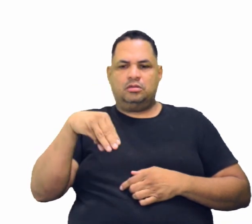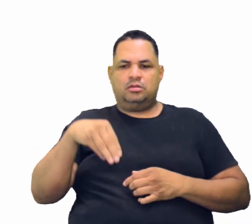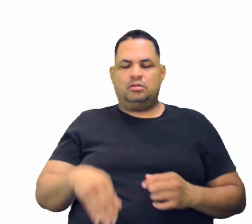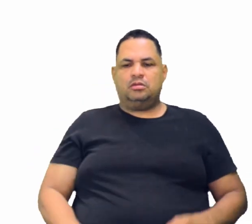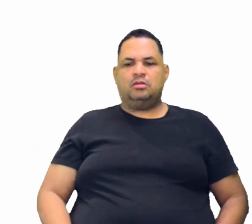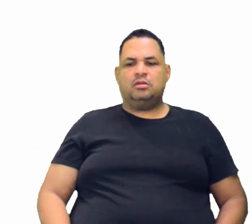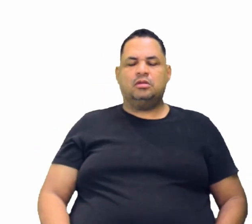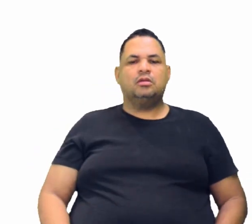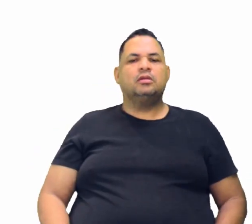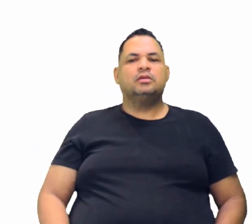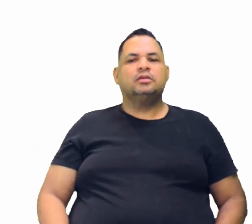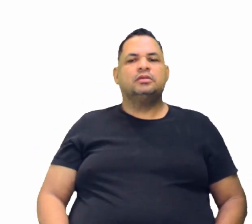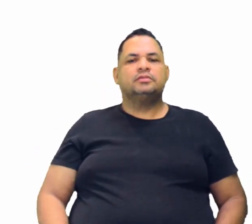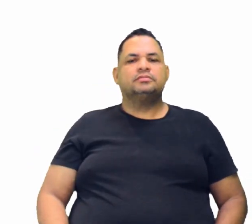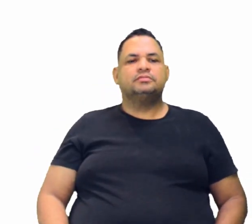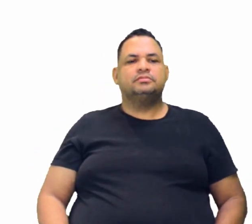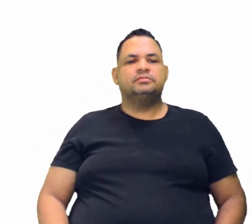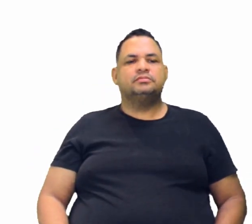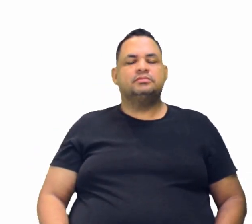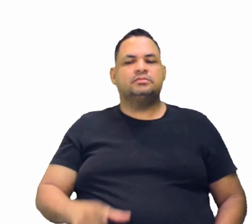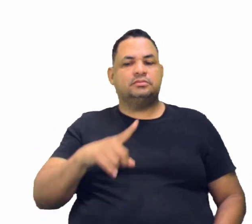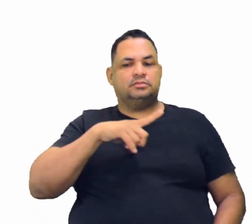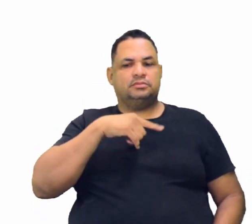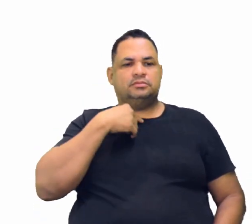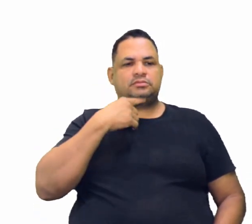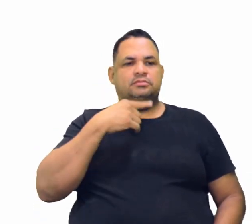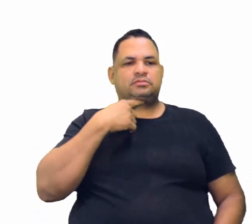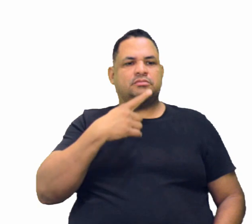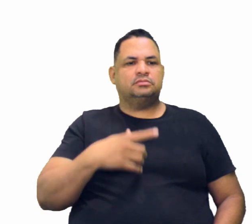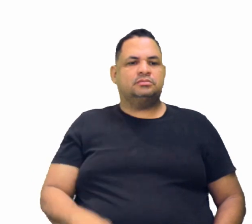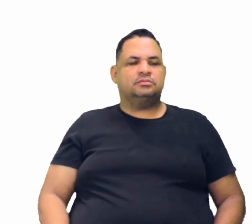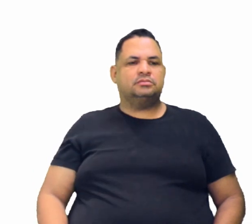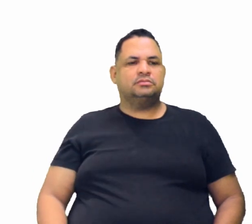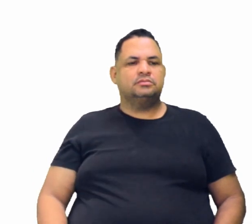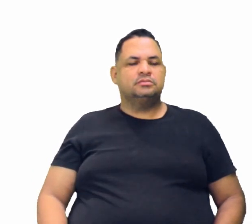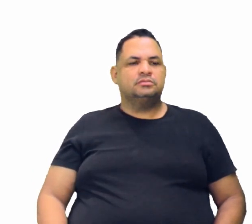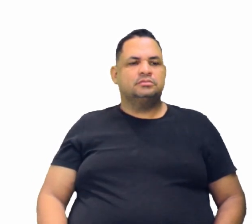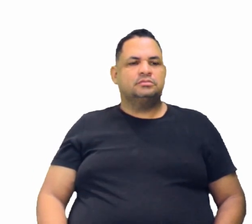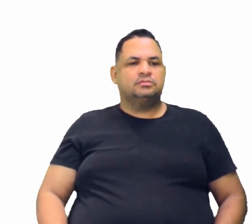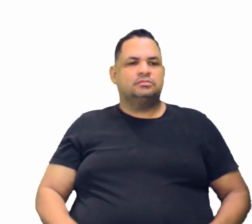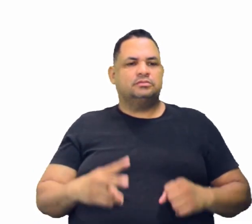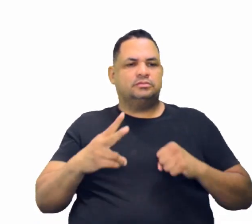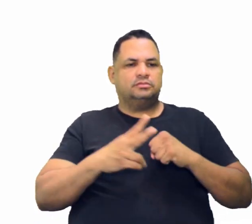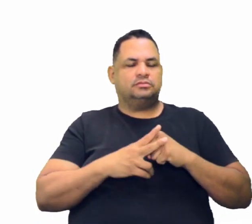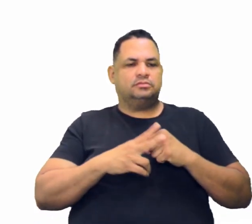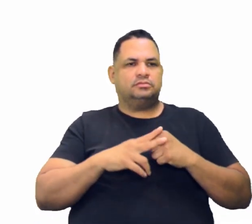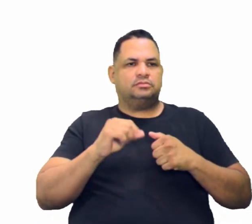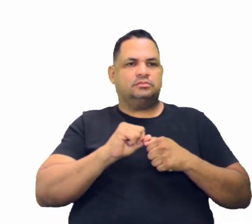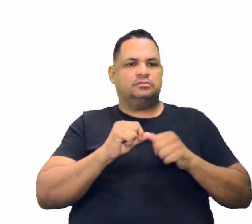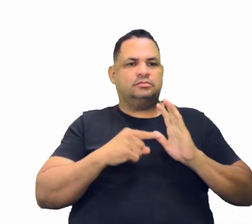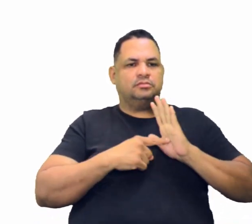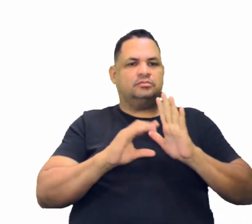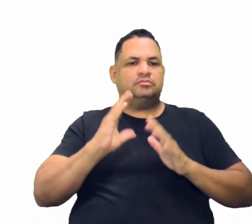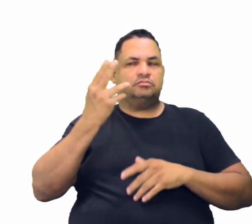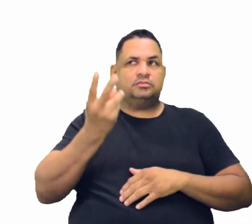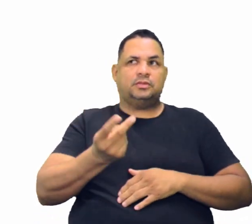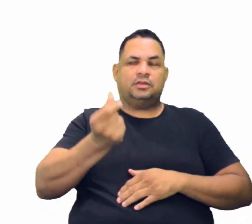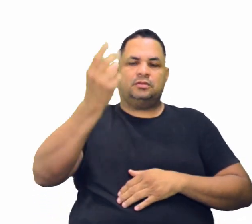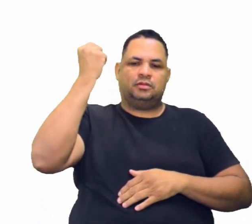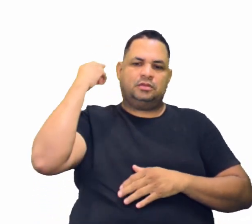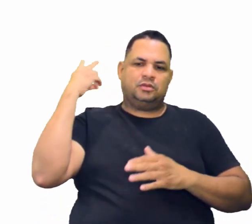Muito bem. Tá com dúvida? Então aqui, ó, não é o verbo fazer? Não está indicando tempo